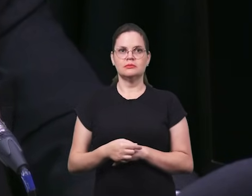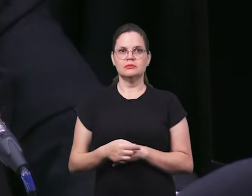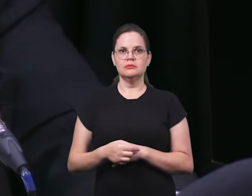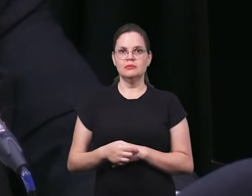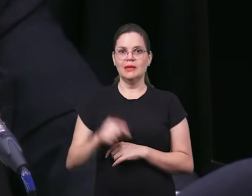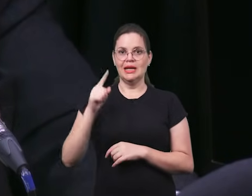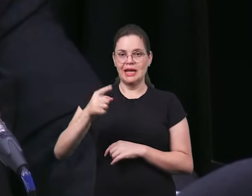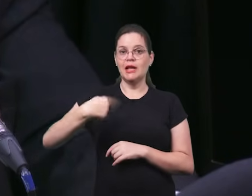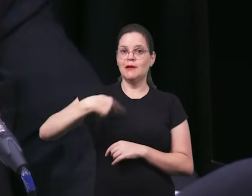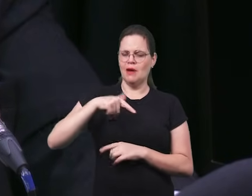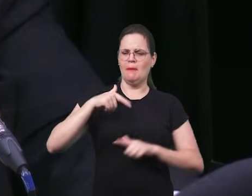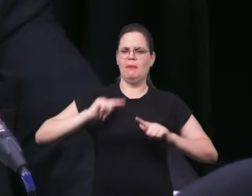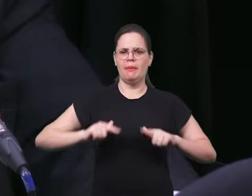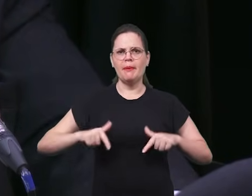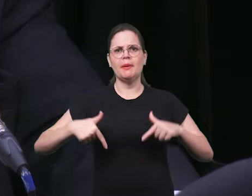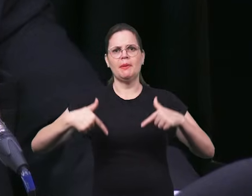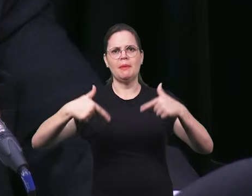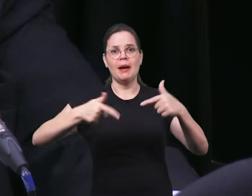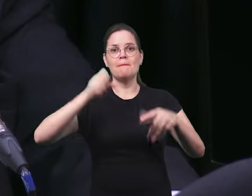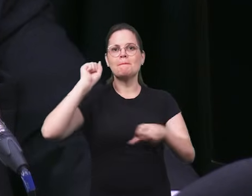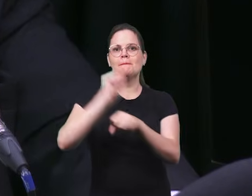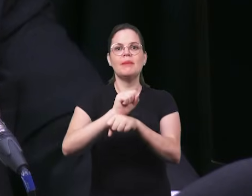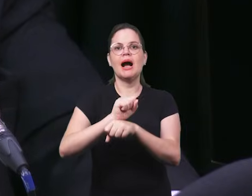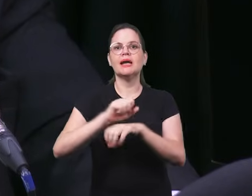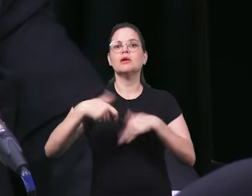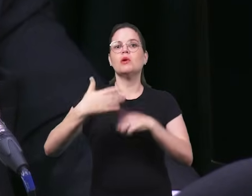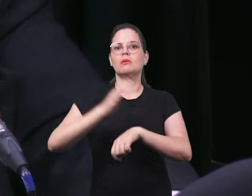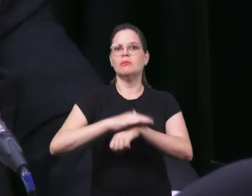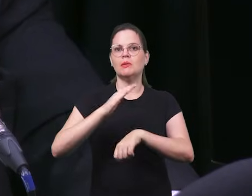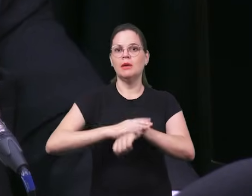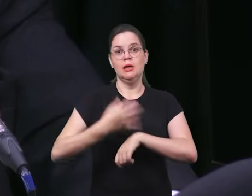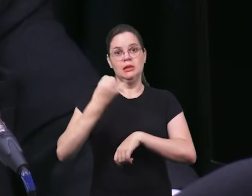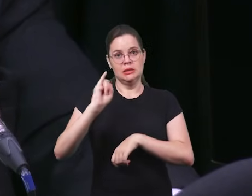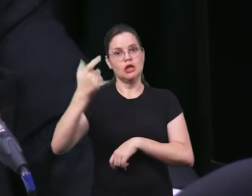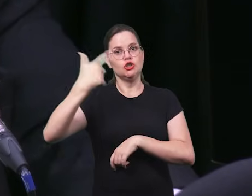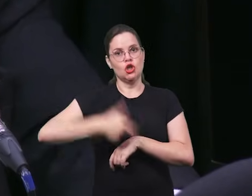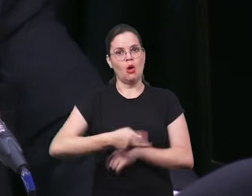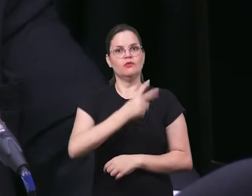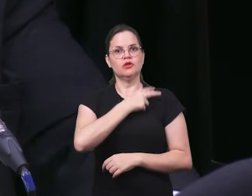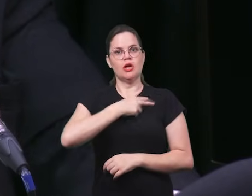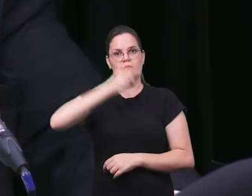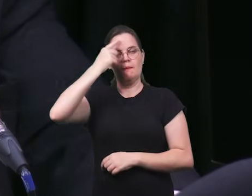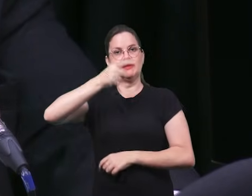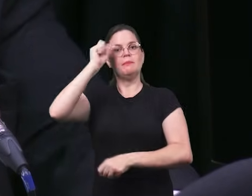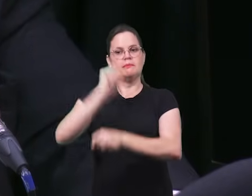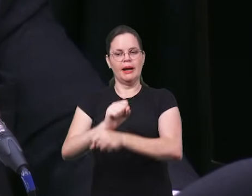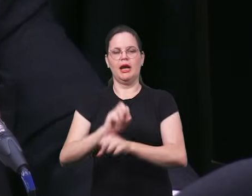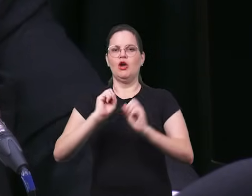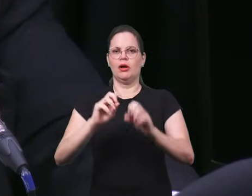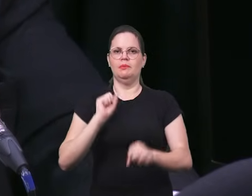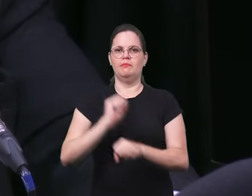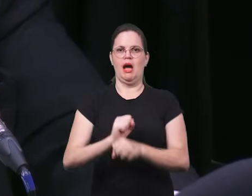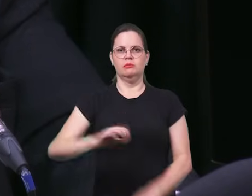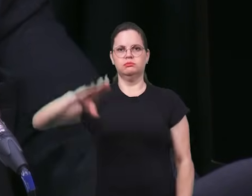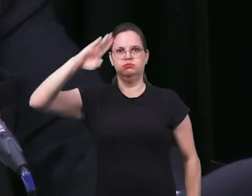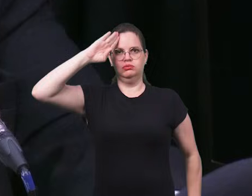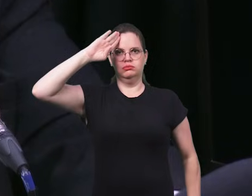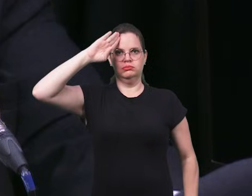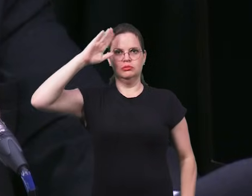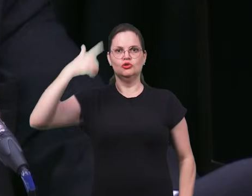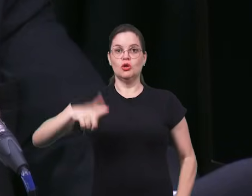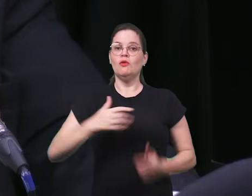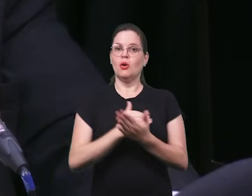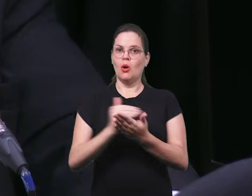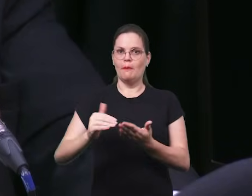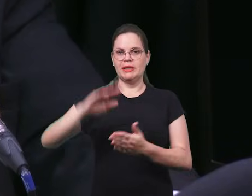ele só deixa de executar aquilo que foi determinado quando vem uma outra ordem mandando ele parar, né? Então, o bom soldado,